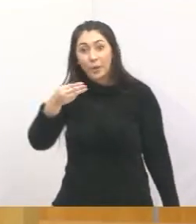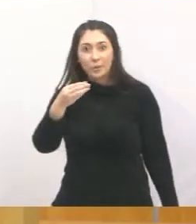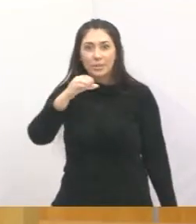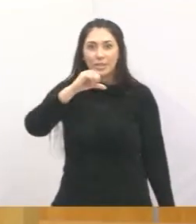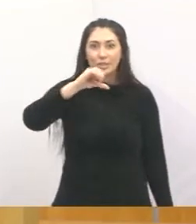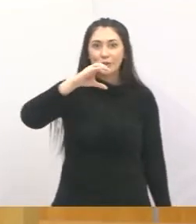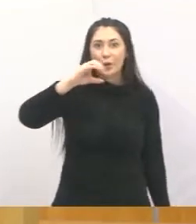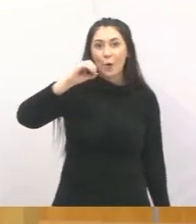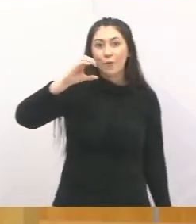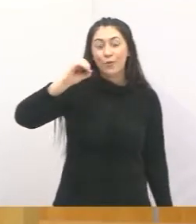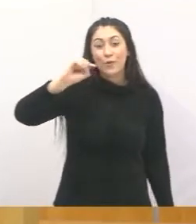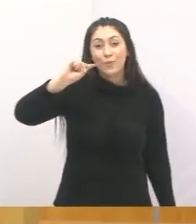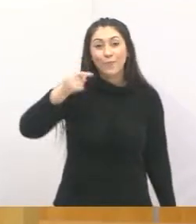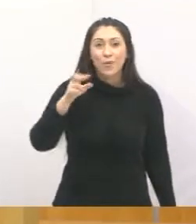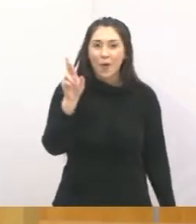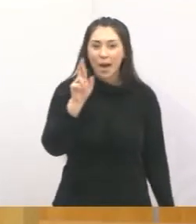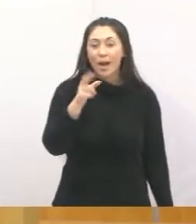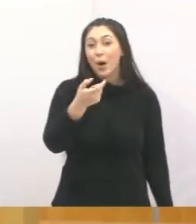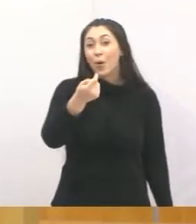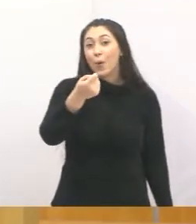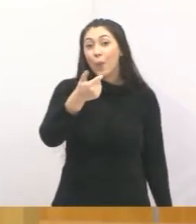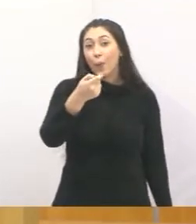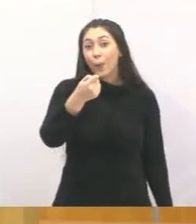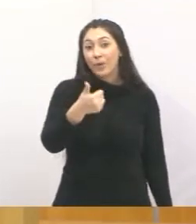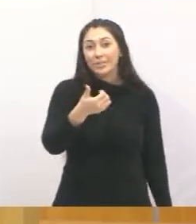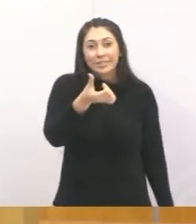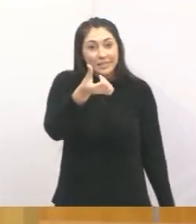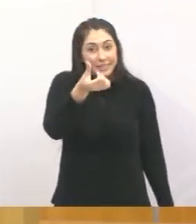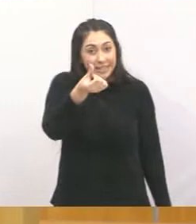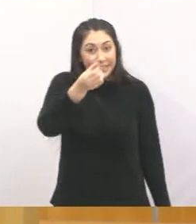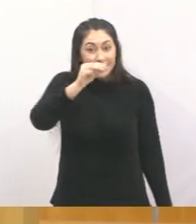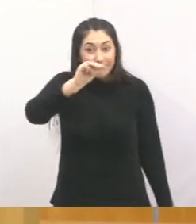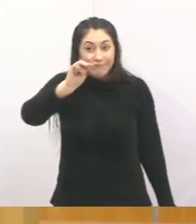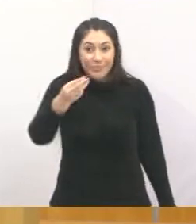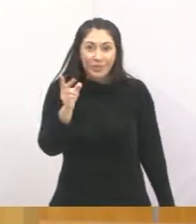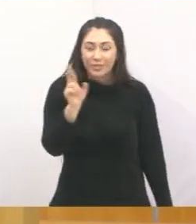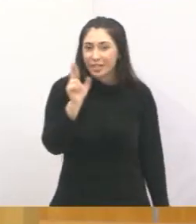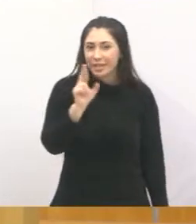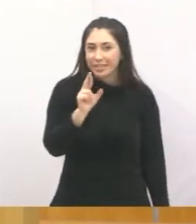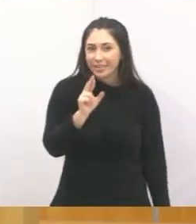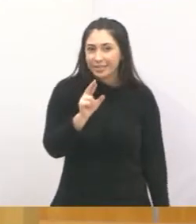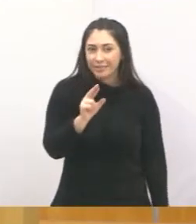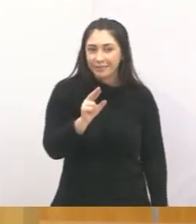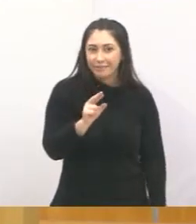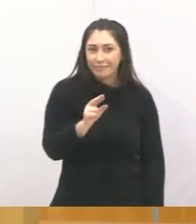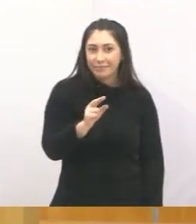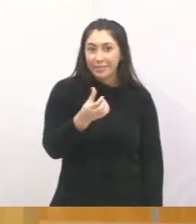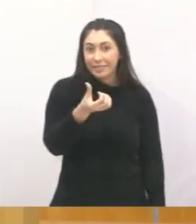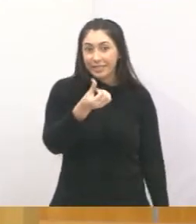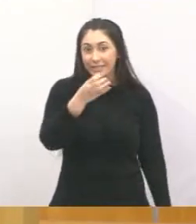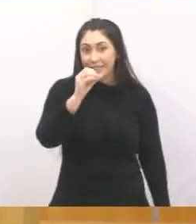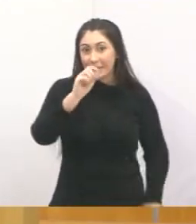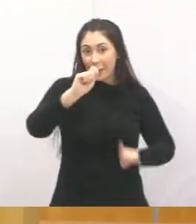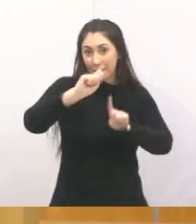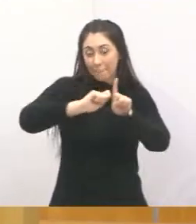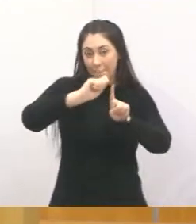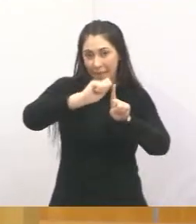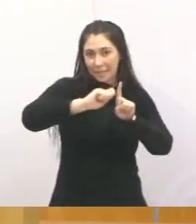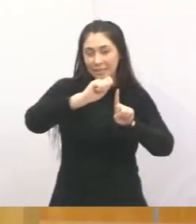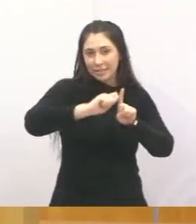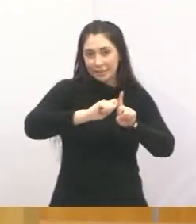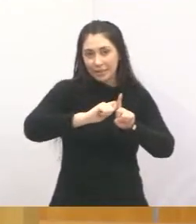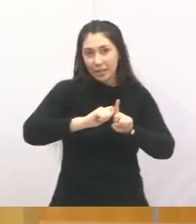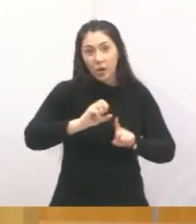5.900.000, próximo a 6 milhões por mês, em 60 parcelas, ao invés